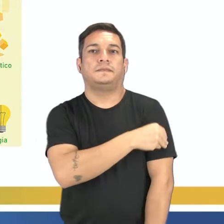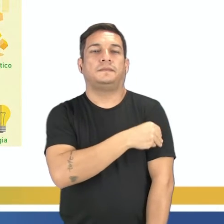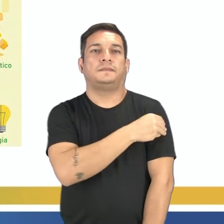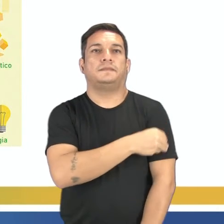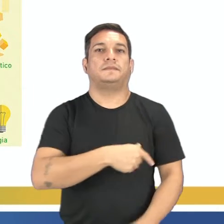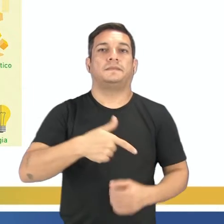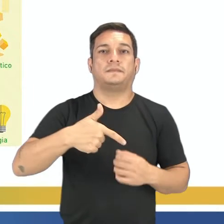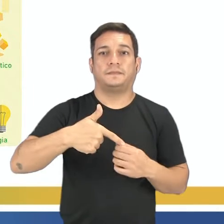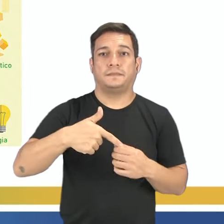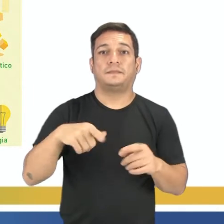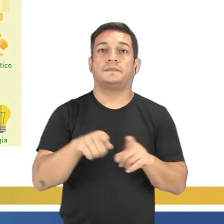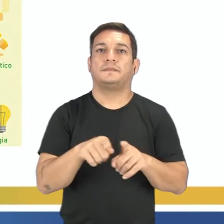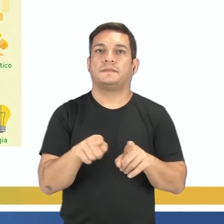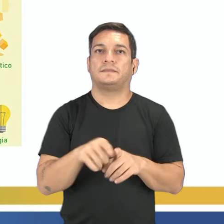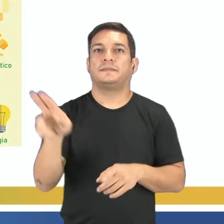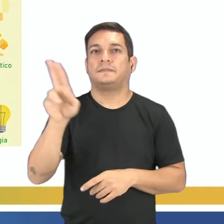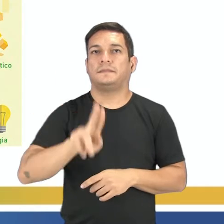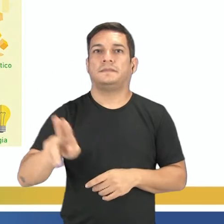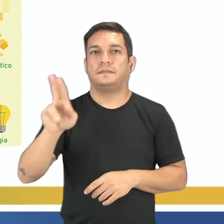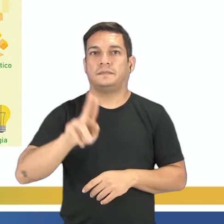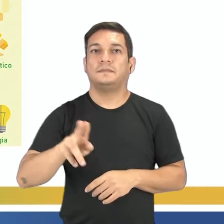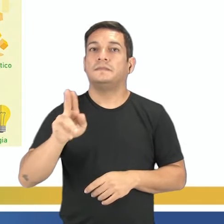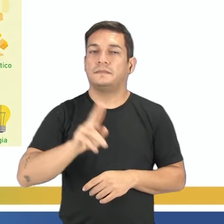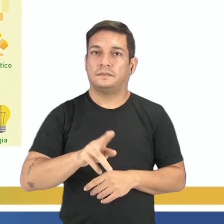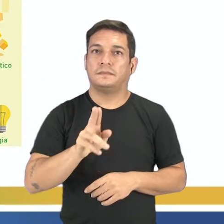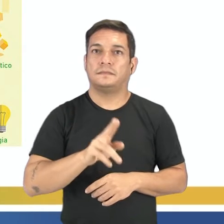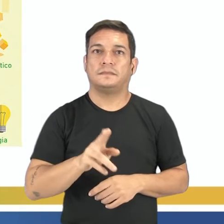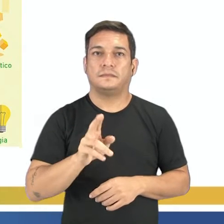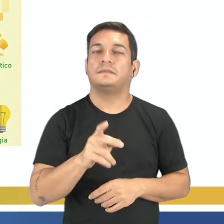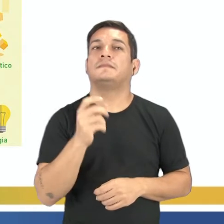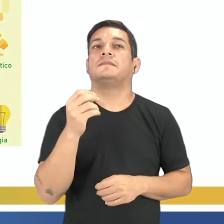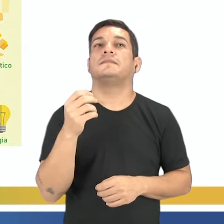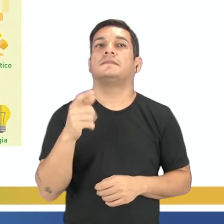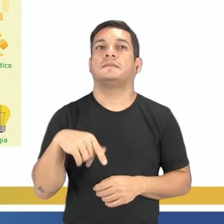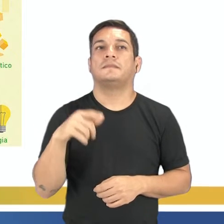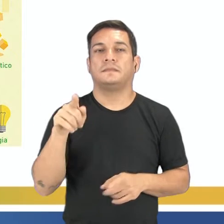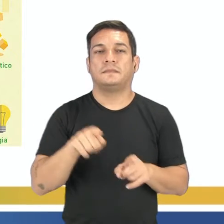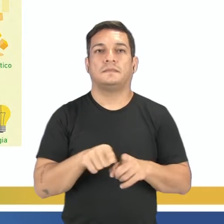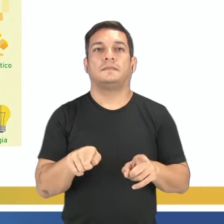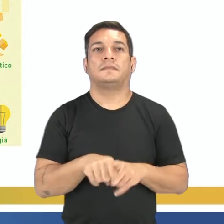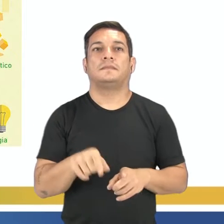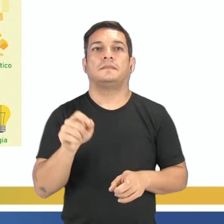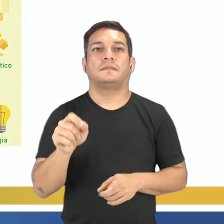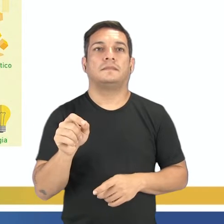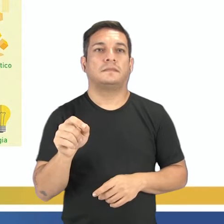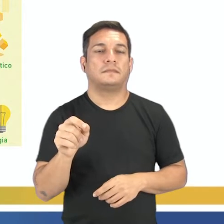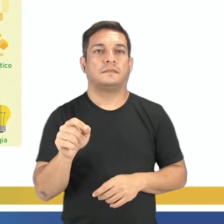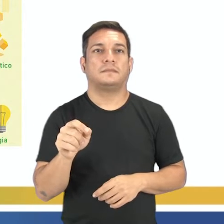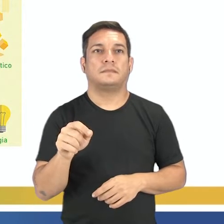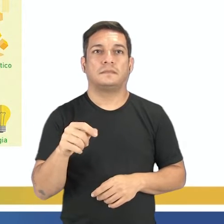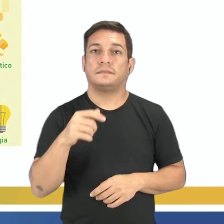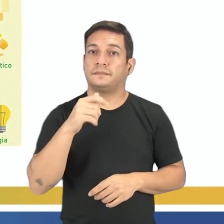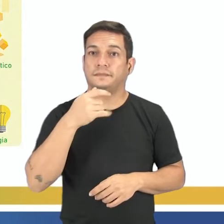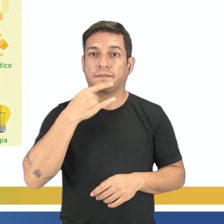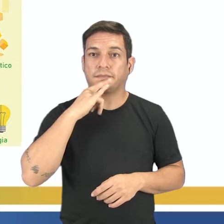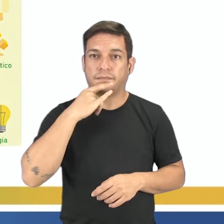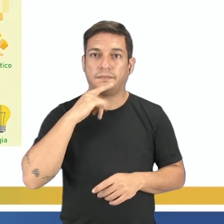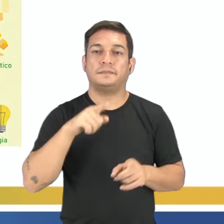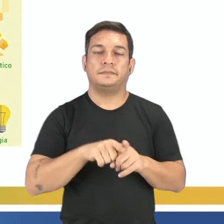né? Ele é muito utilizado como combustíveis, como fonte até mesmo de bebidas,